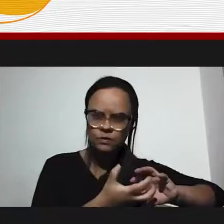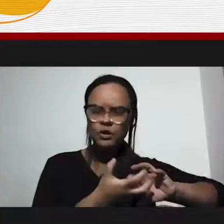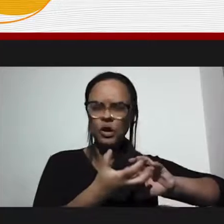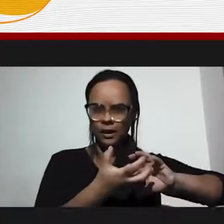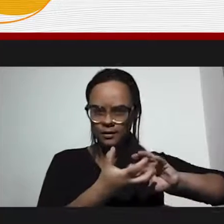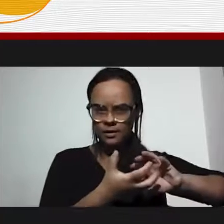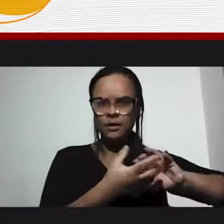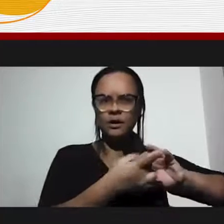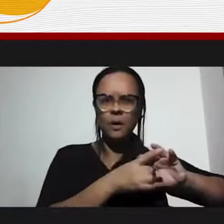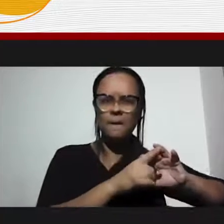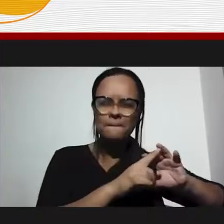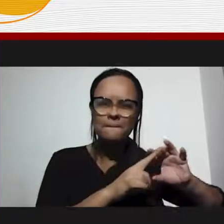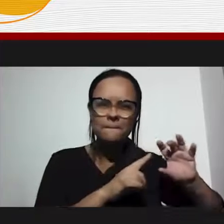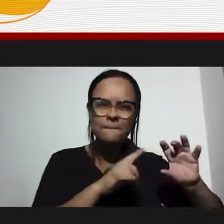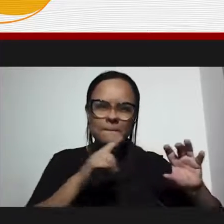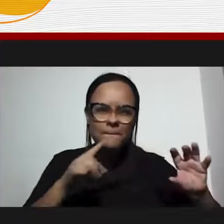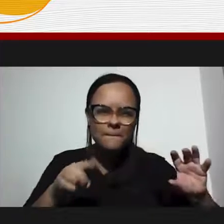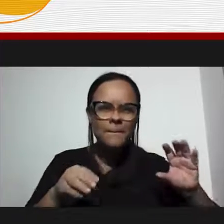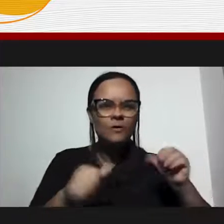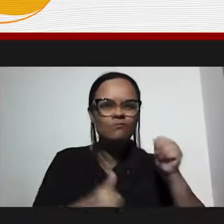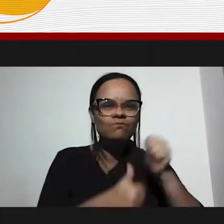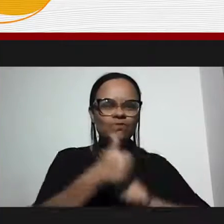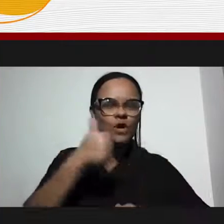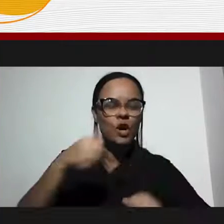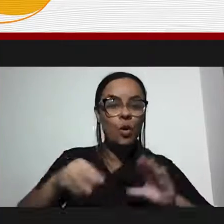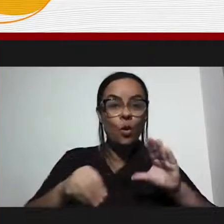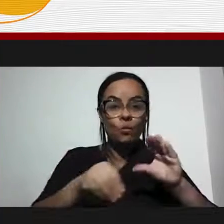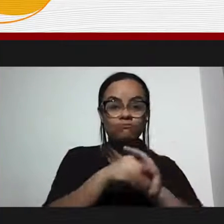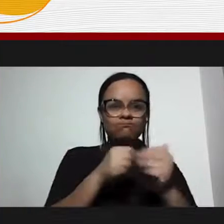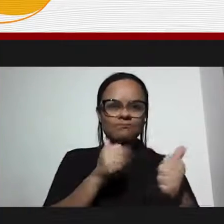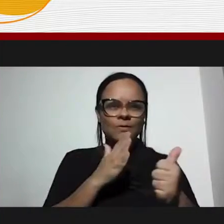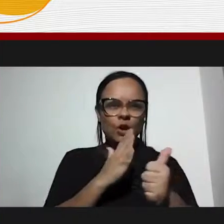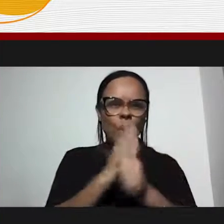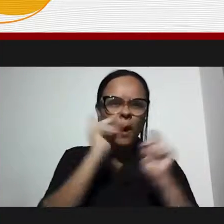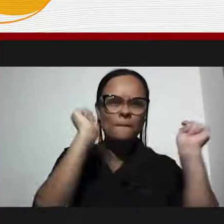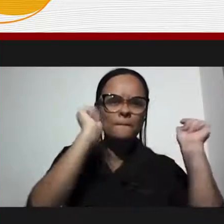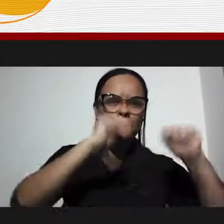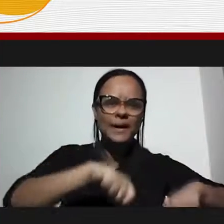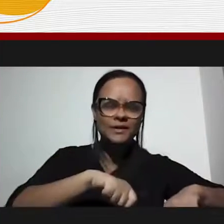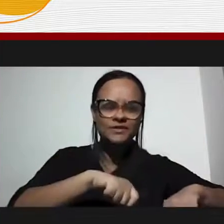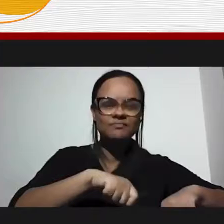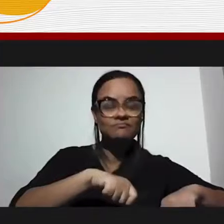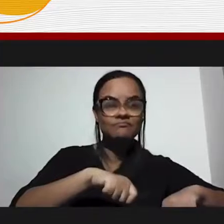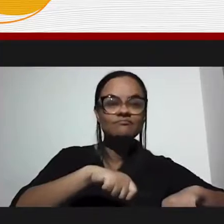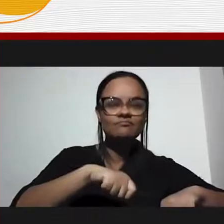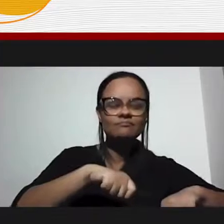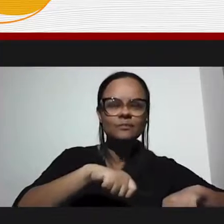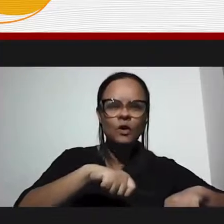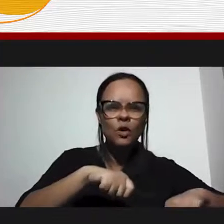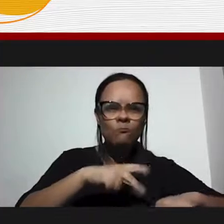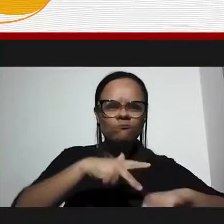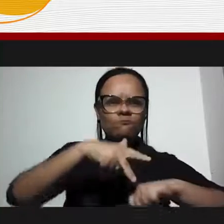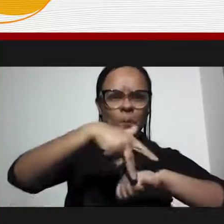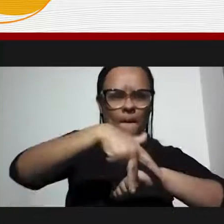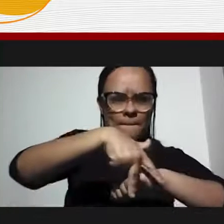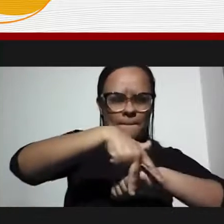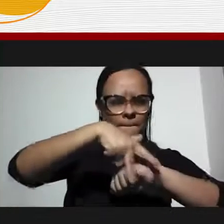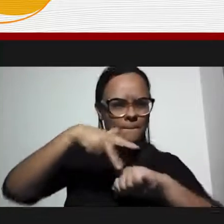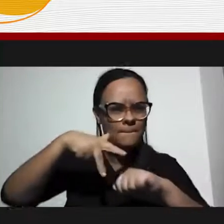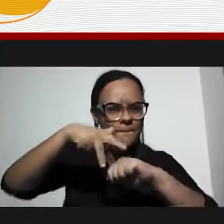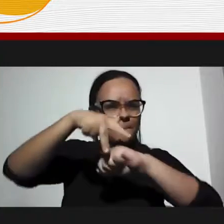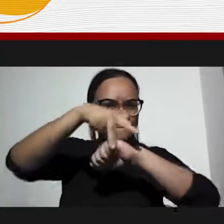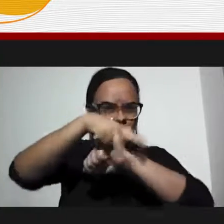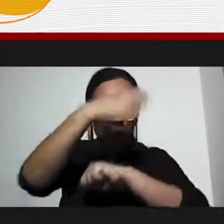que foi dentro do esporte, eu encontrei a possibilidade de estar me empoderando pessoalmente